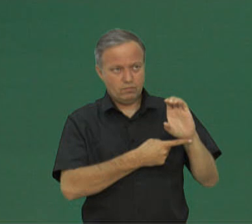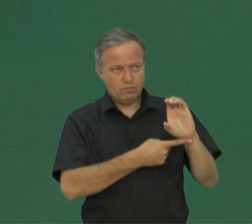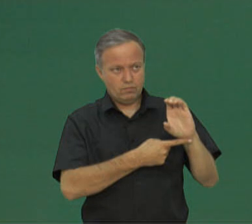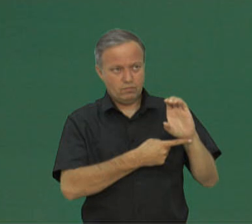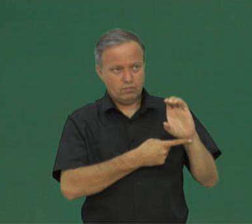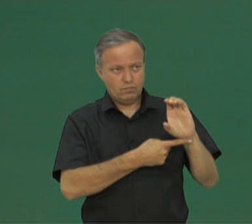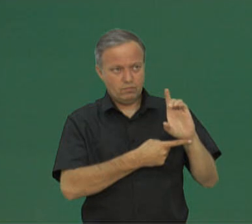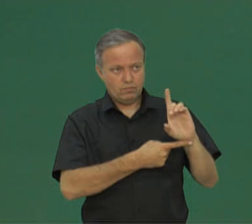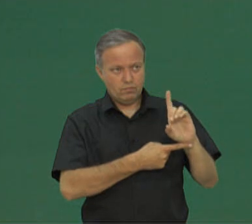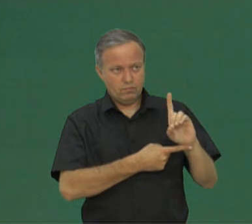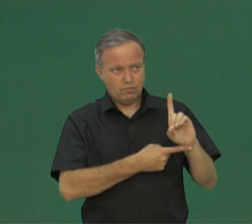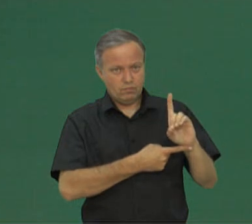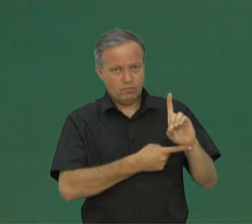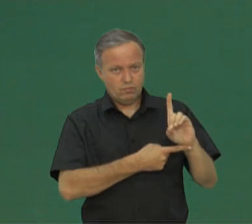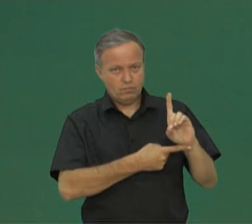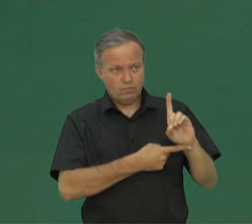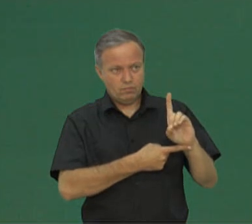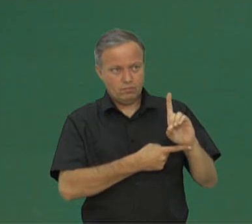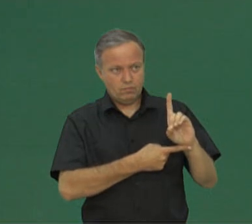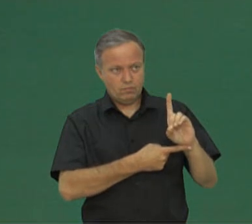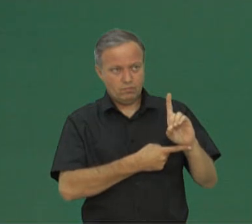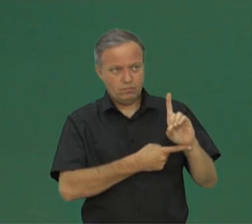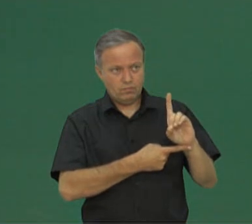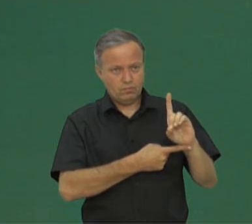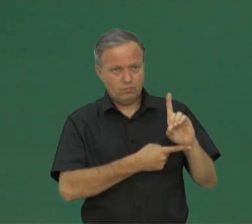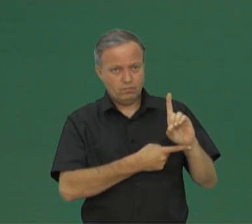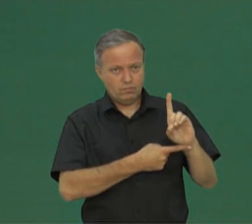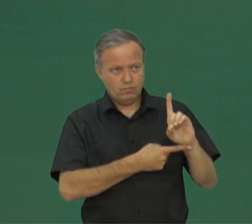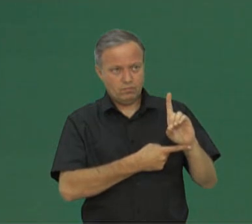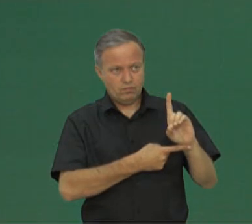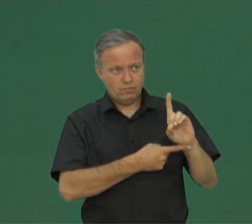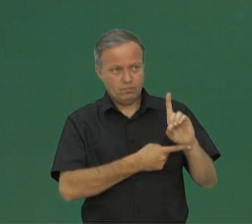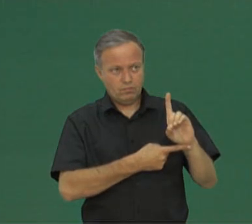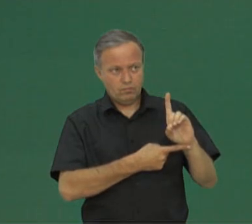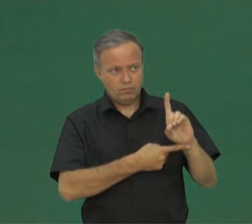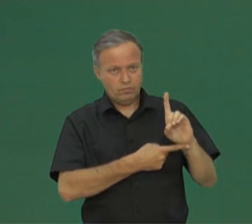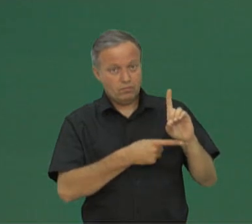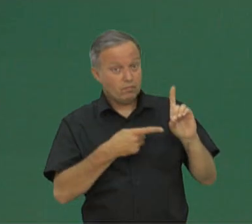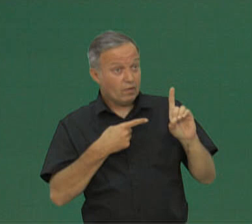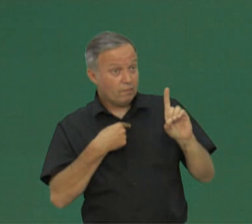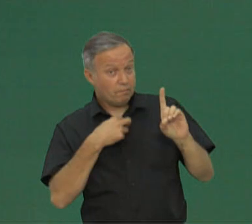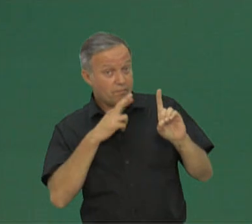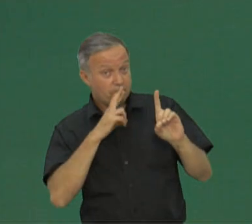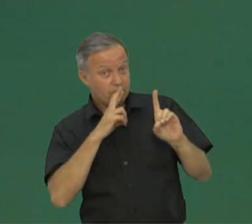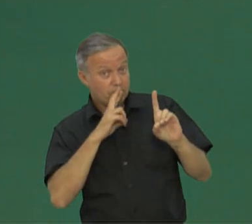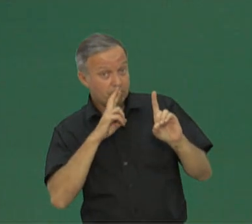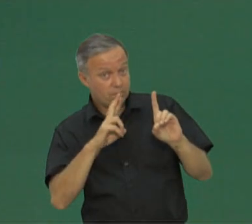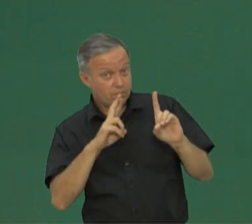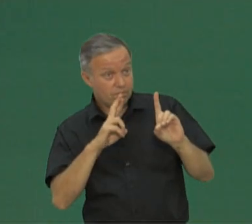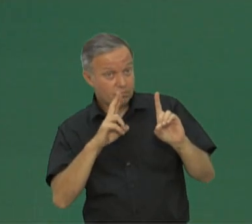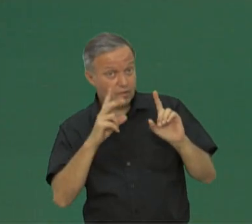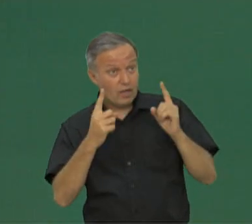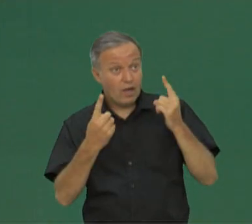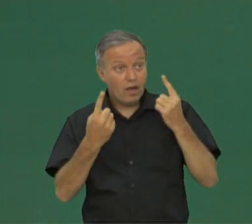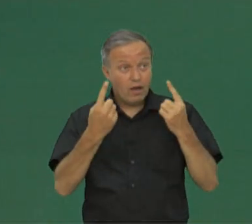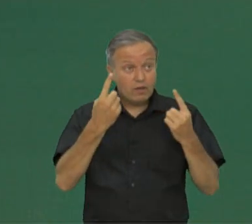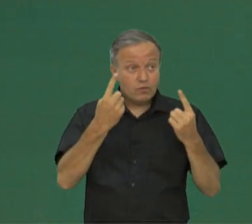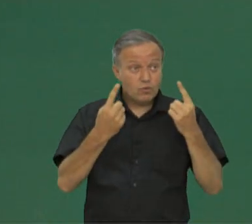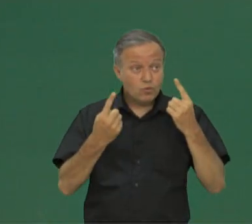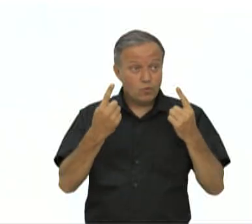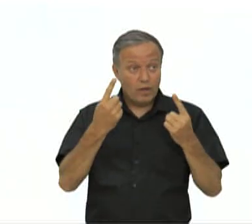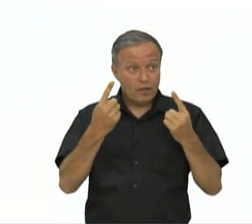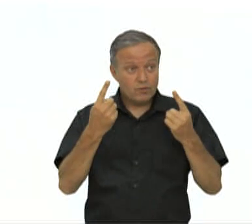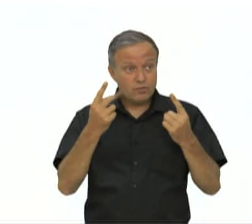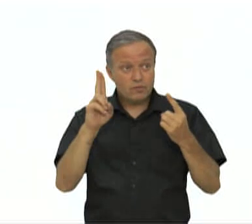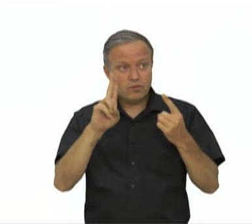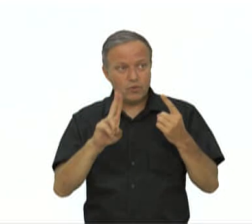Intervenção e D. Fotoação. Vamos responder, vou dar um tempinho aí para vocês e daqui a